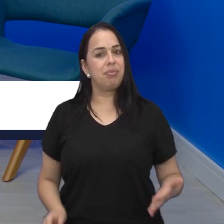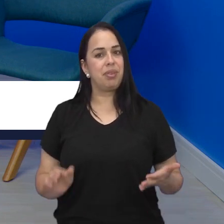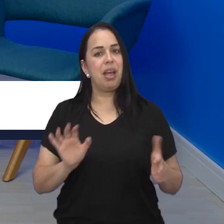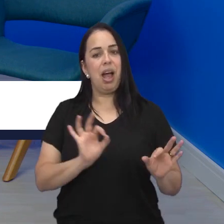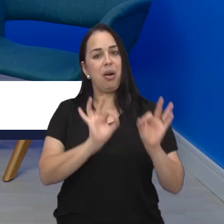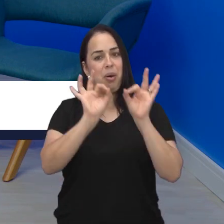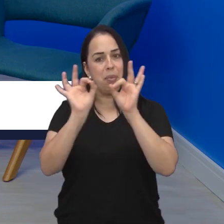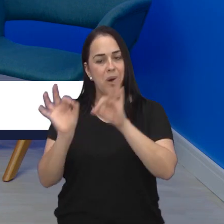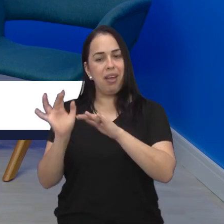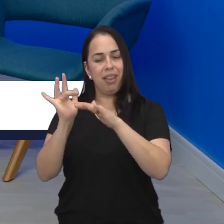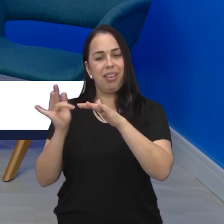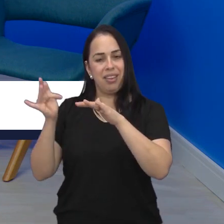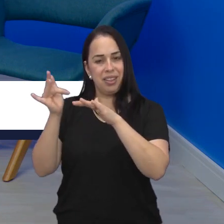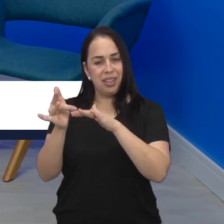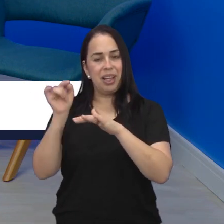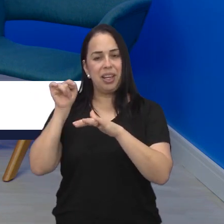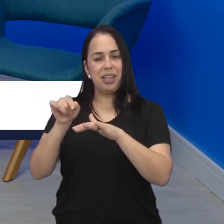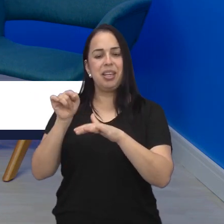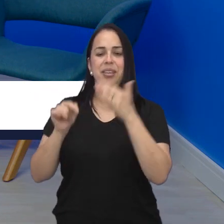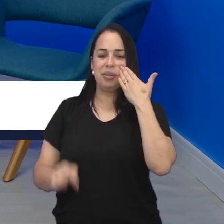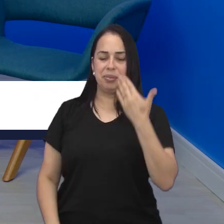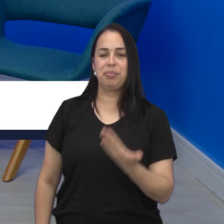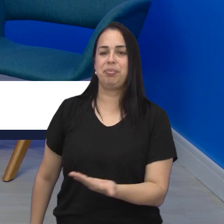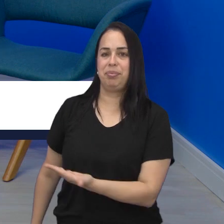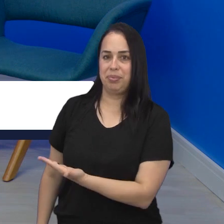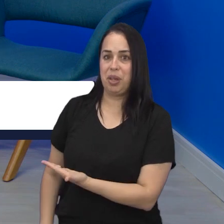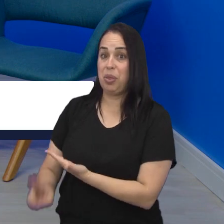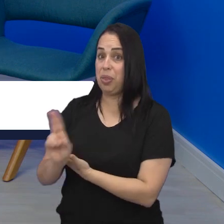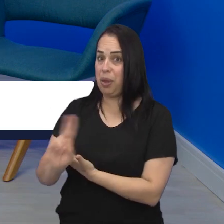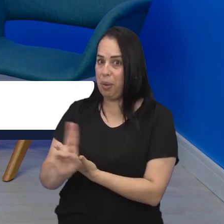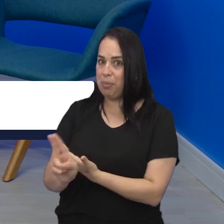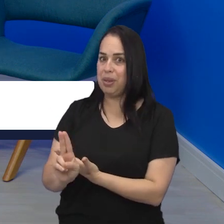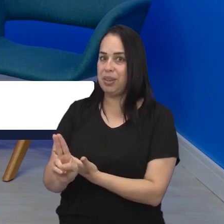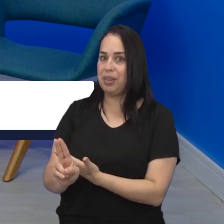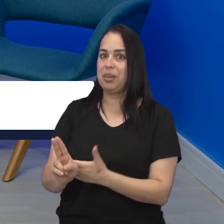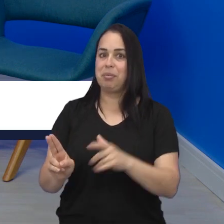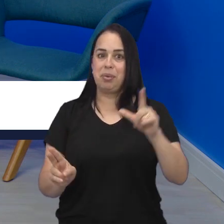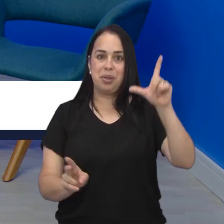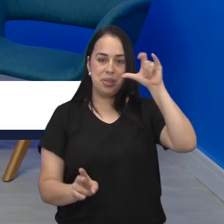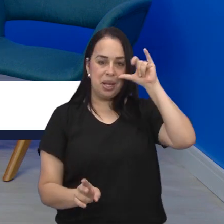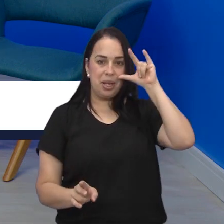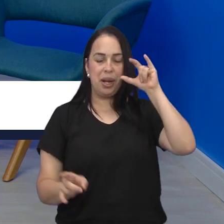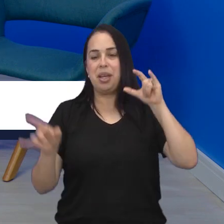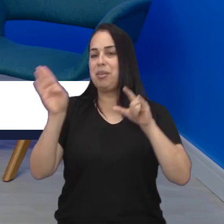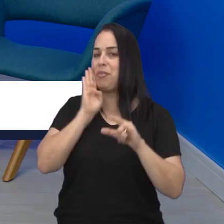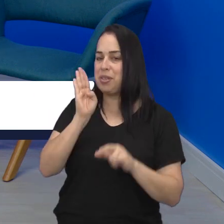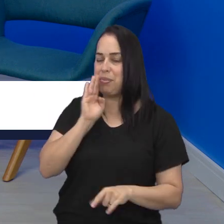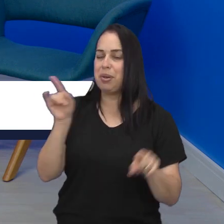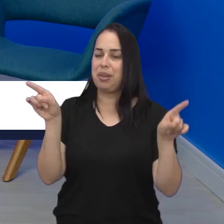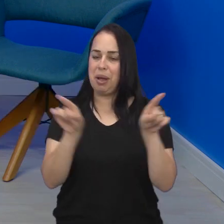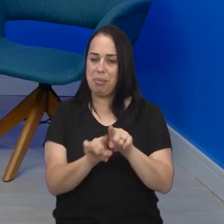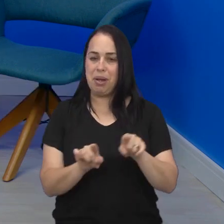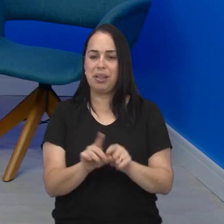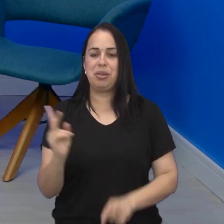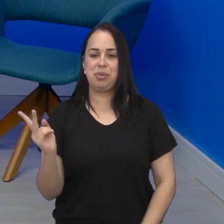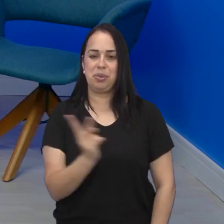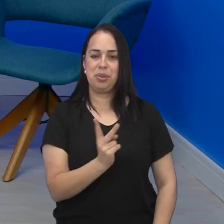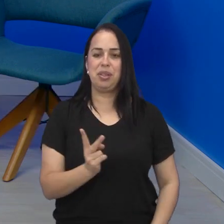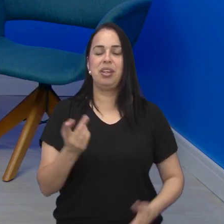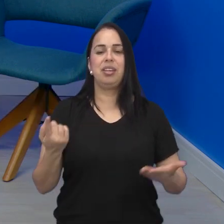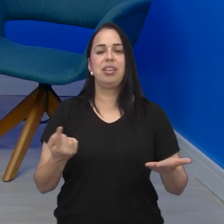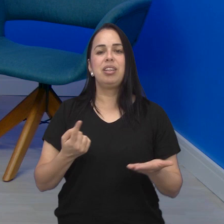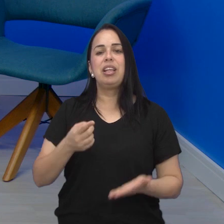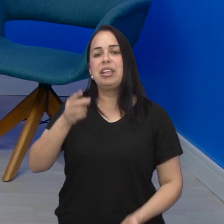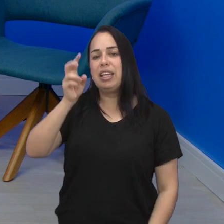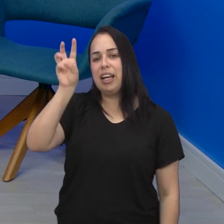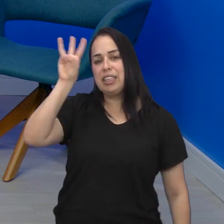youtube.com/tvcâmara-sjc. Acompanhe a gente também pelas redes sociais, lá é o @tvcâmara-sjc, vale tanto para o Instagram quanto para o Facebook. E a gente tem um